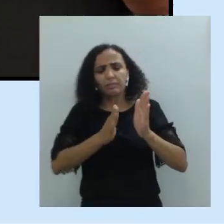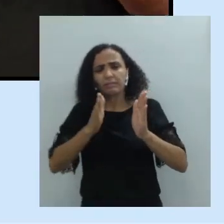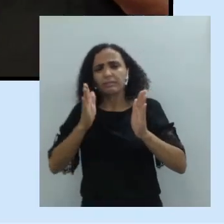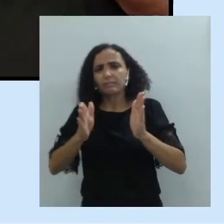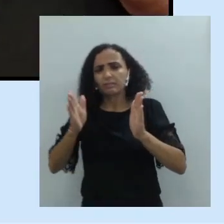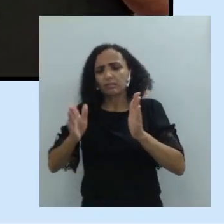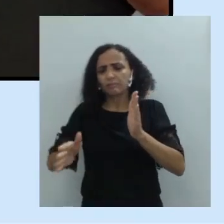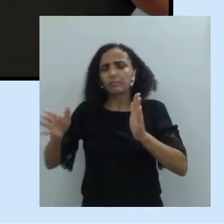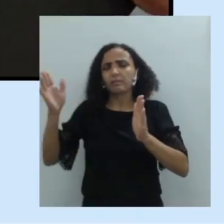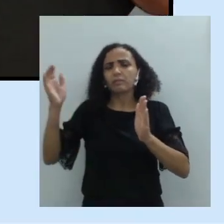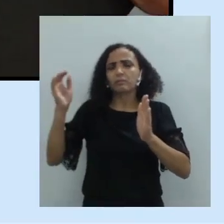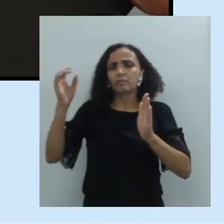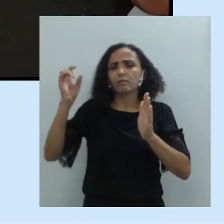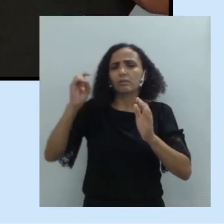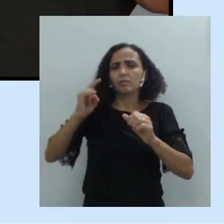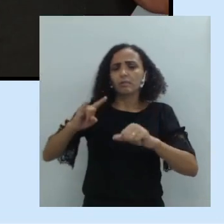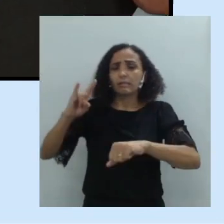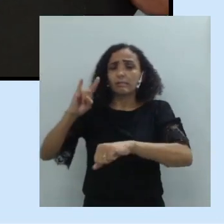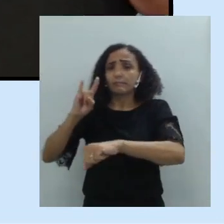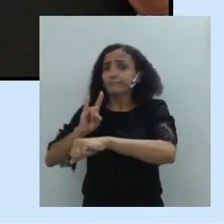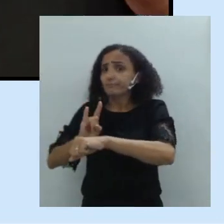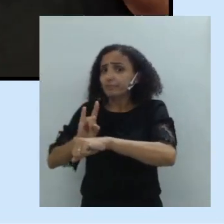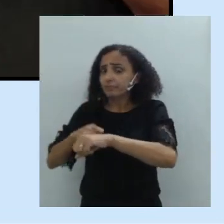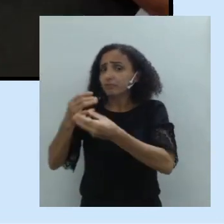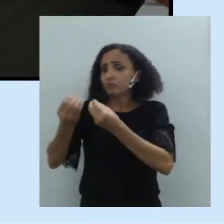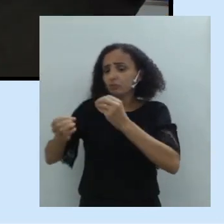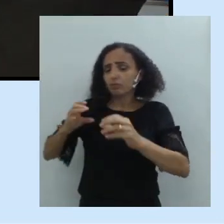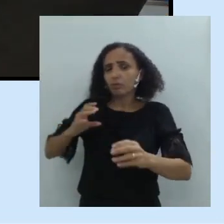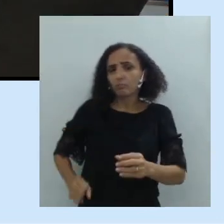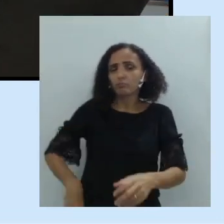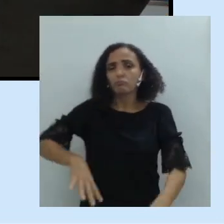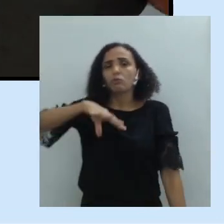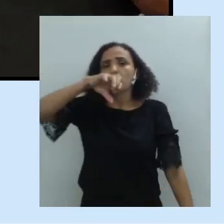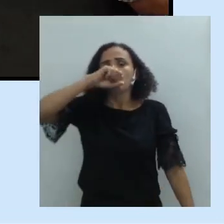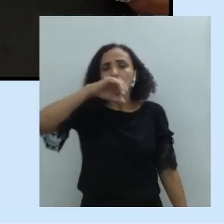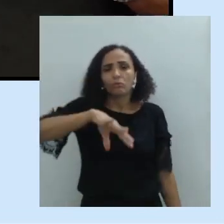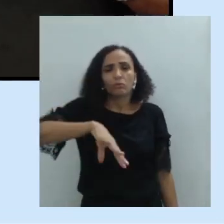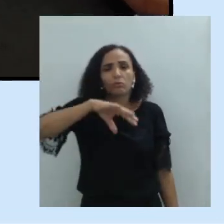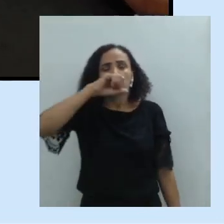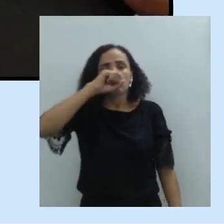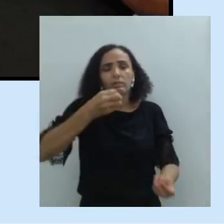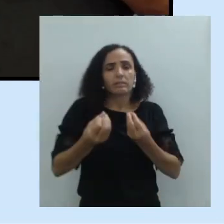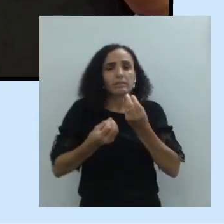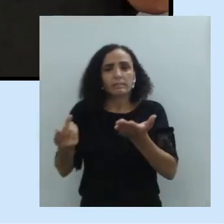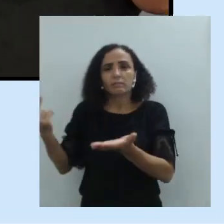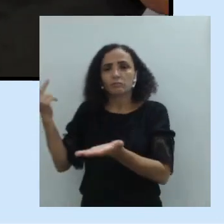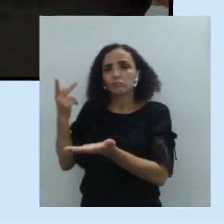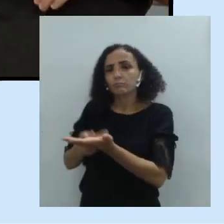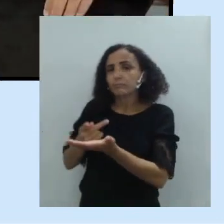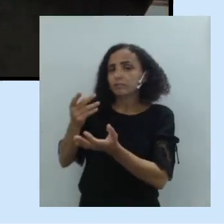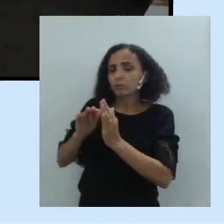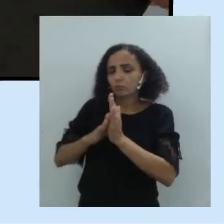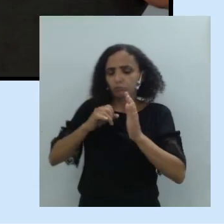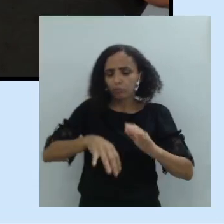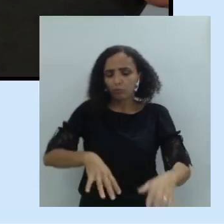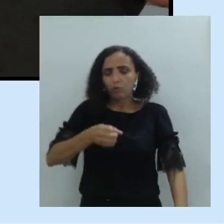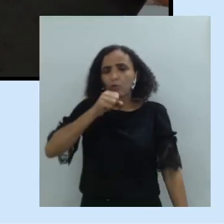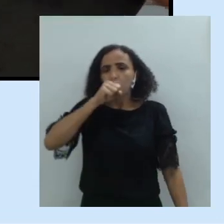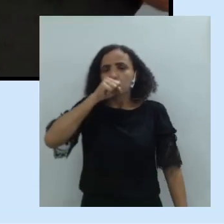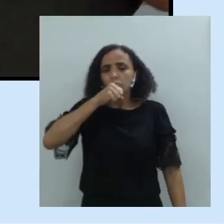excretar urina, não é? O respiratório, de respirar, tá certo? O oxigênio e colocar para fora